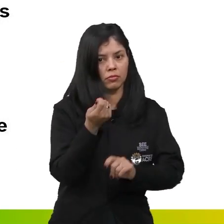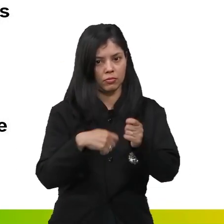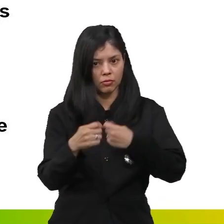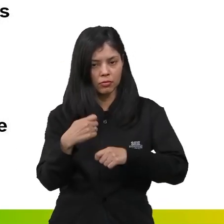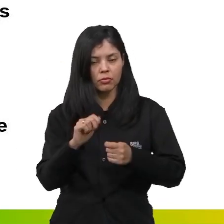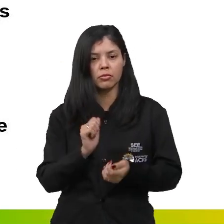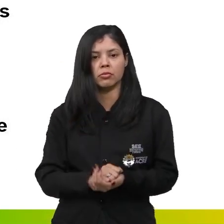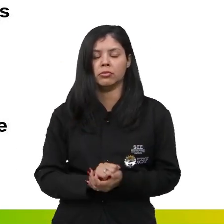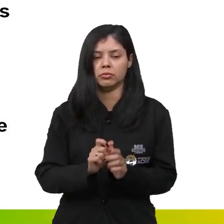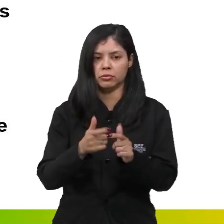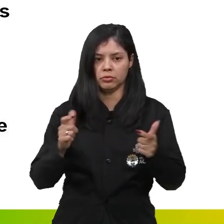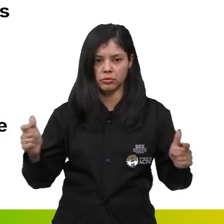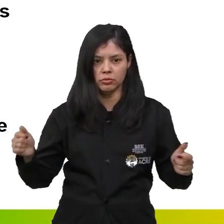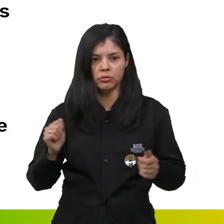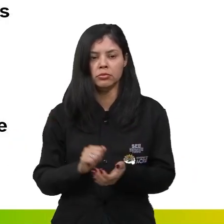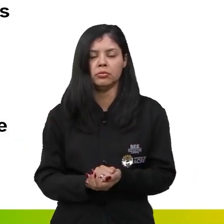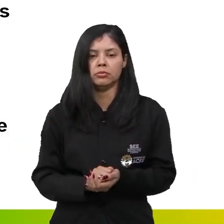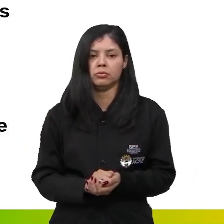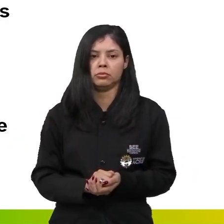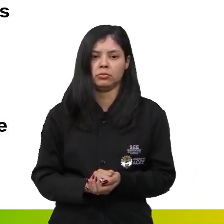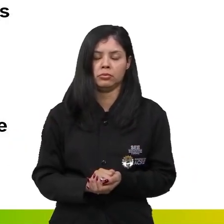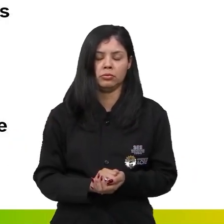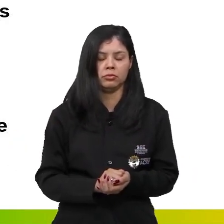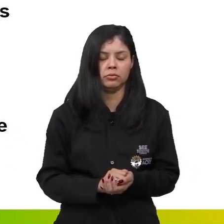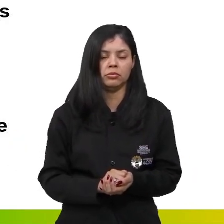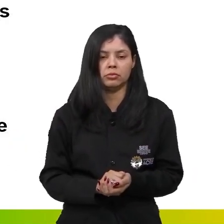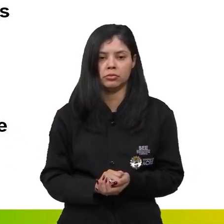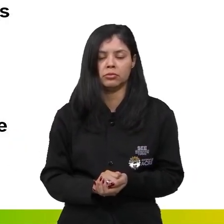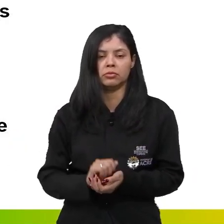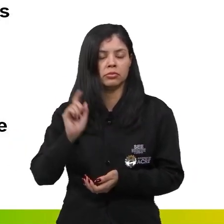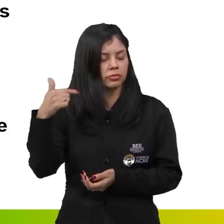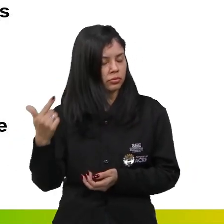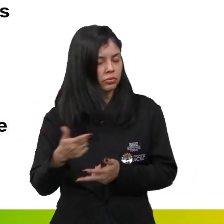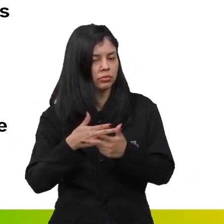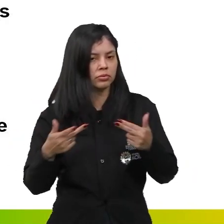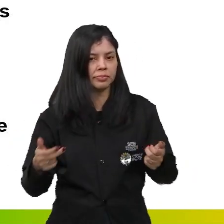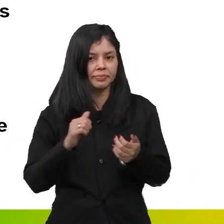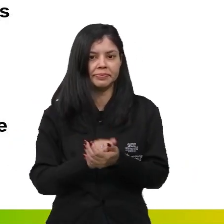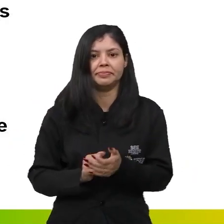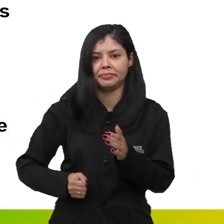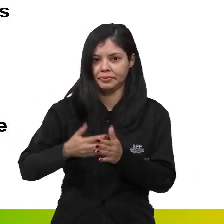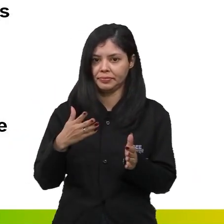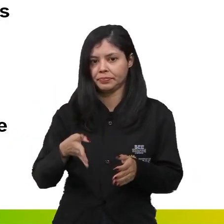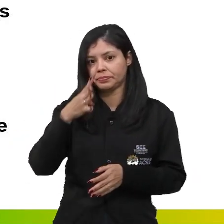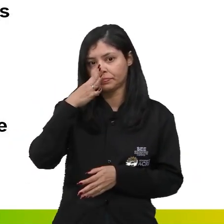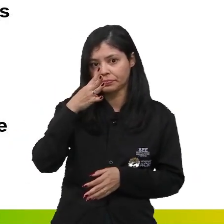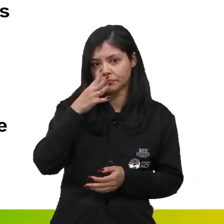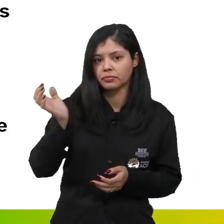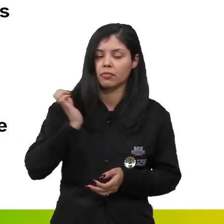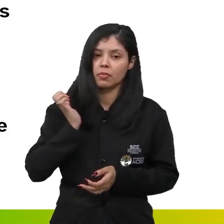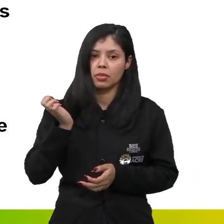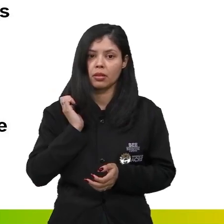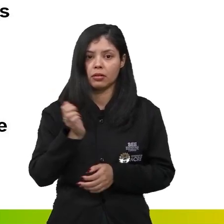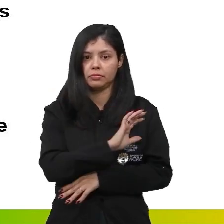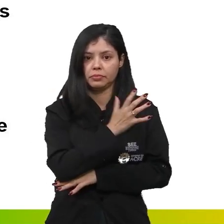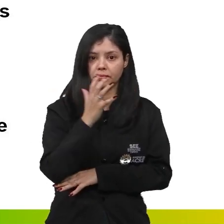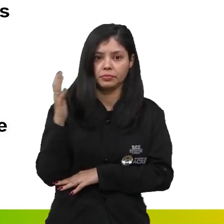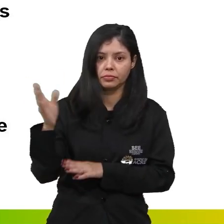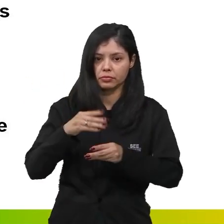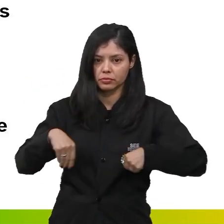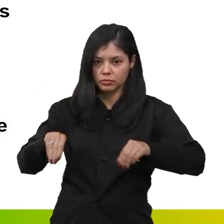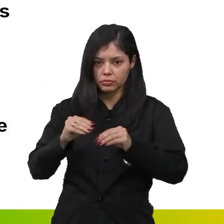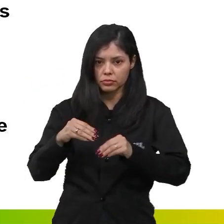econômicas, oportunidade de crescimento, de ascensão social. Outra coisa, eles eram muito atraídos pela riqueza